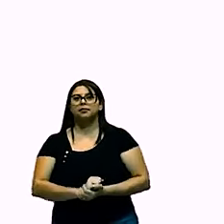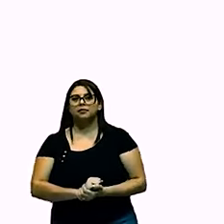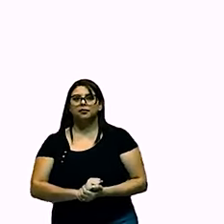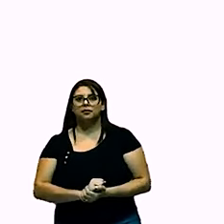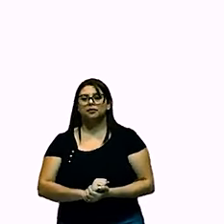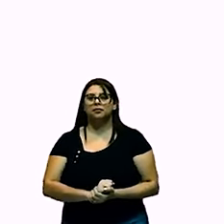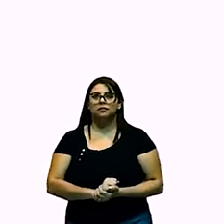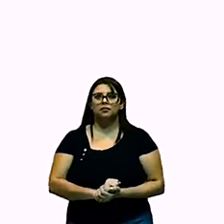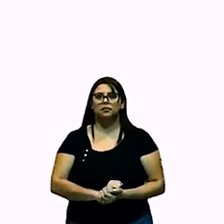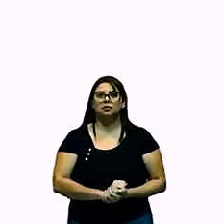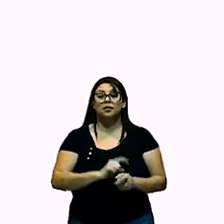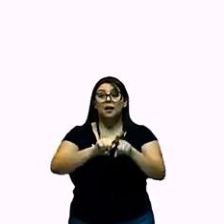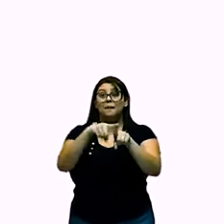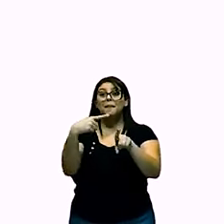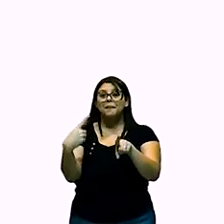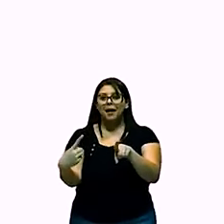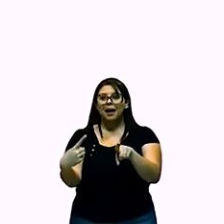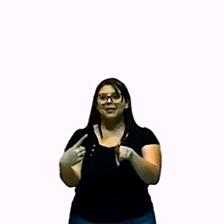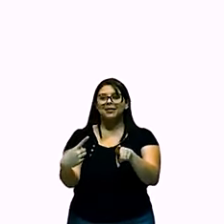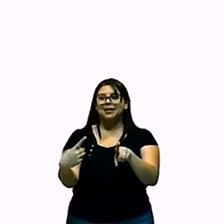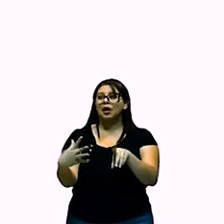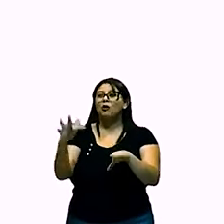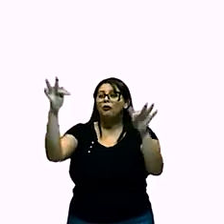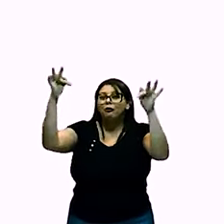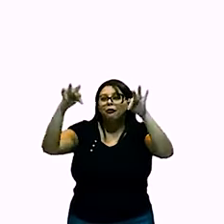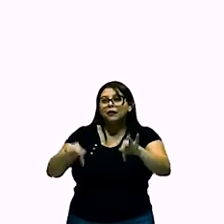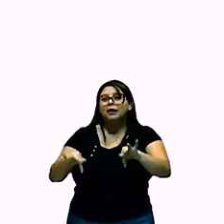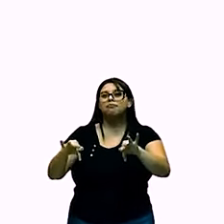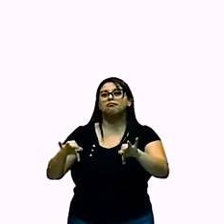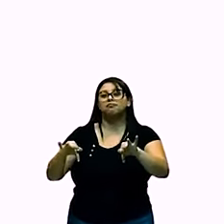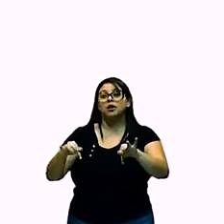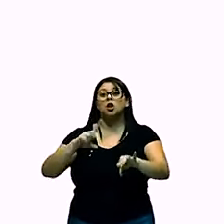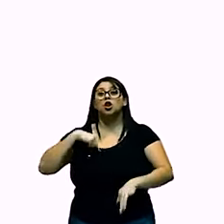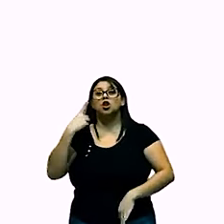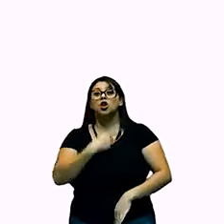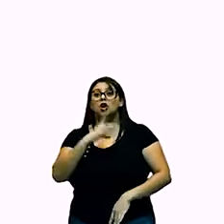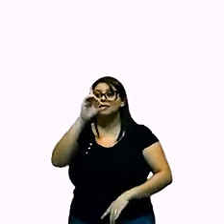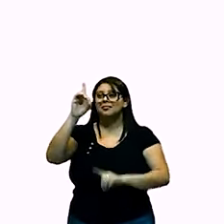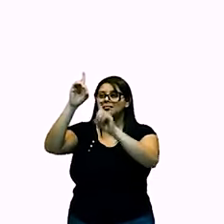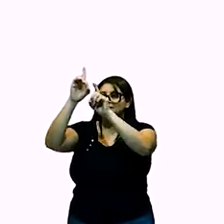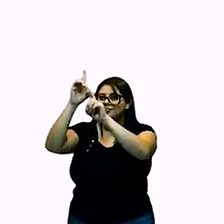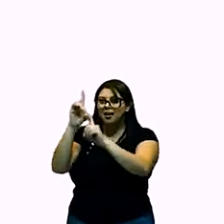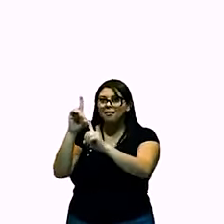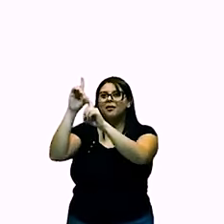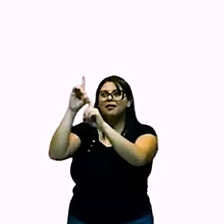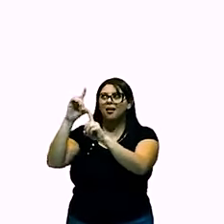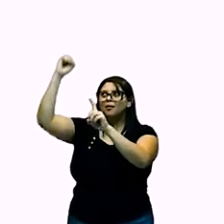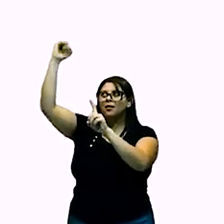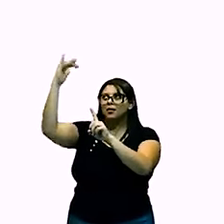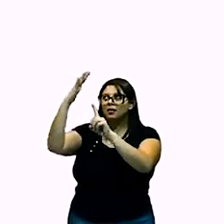vida, você depende e nós dependemos da graça de Deus. A graça nos salvou e a graça nos suporta.